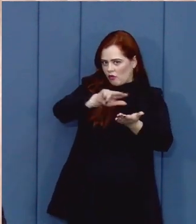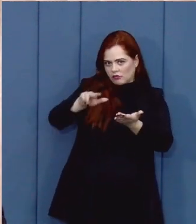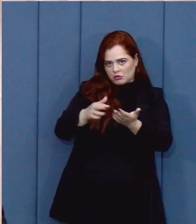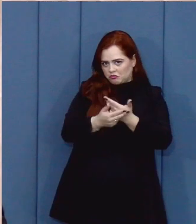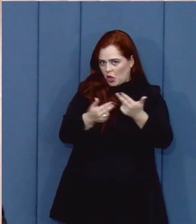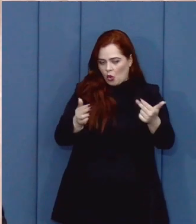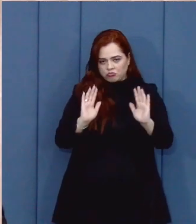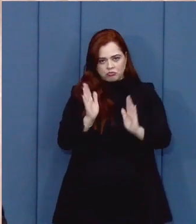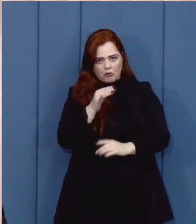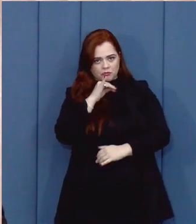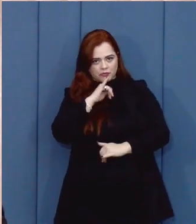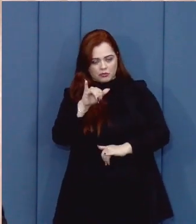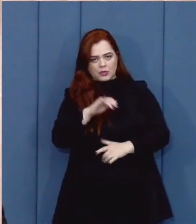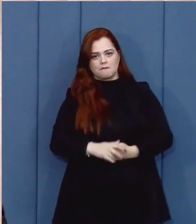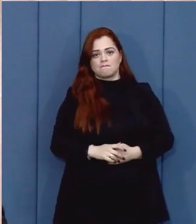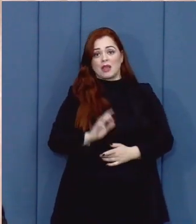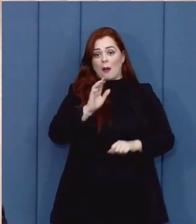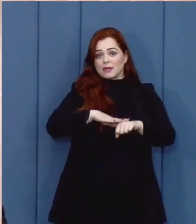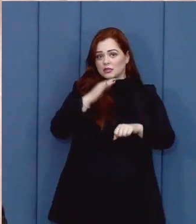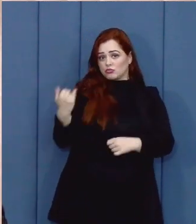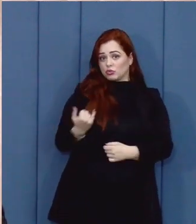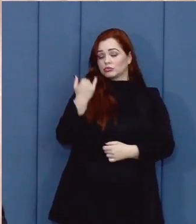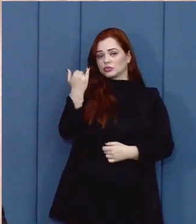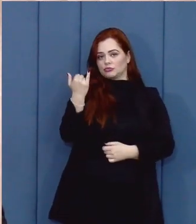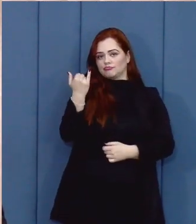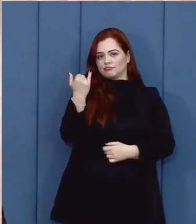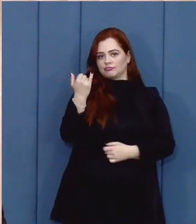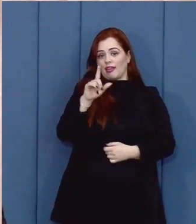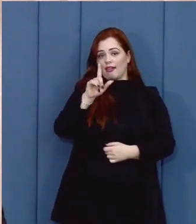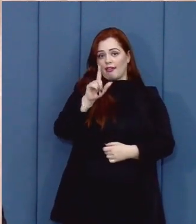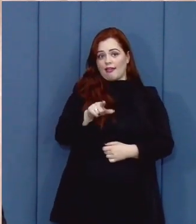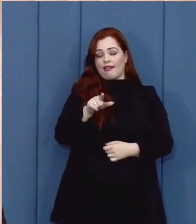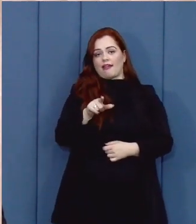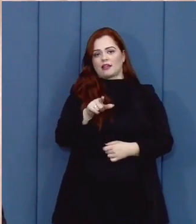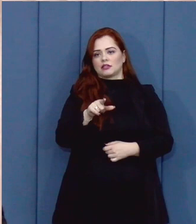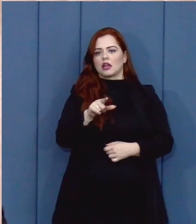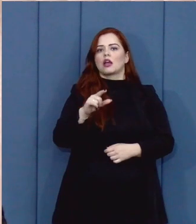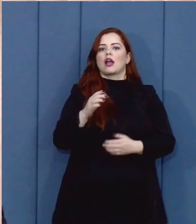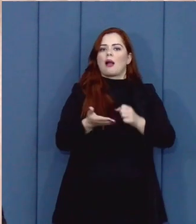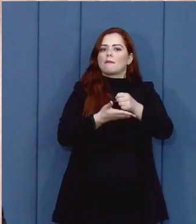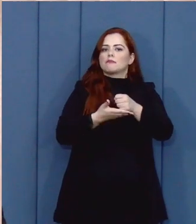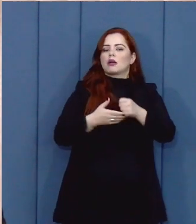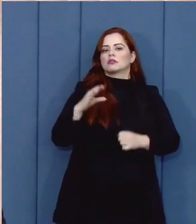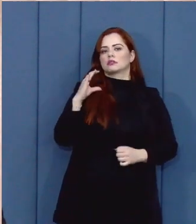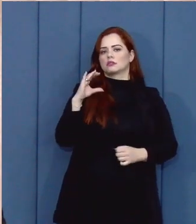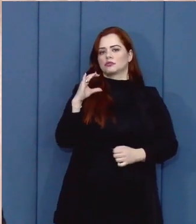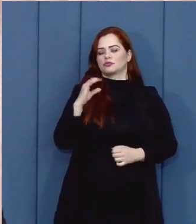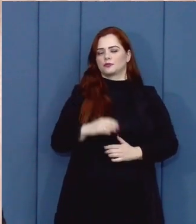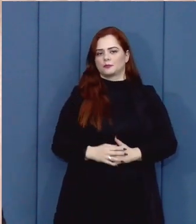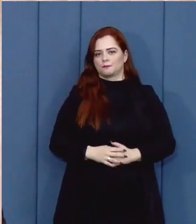mencionei, e o mais importante são as evidências científicas.